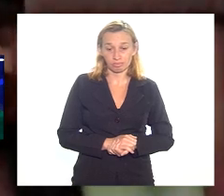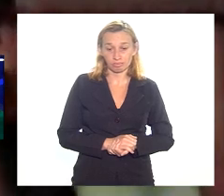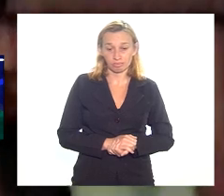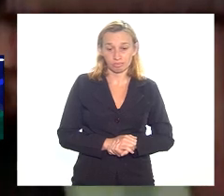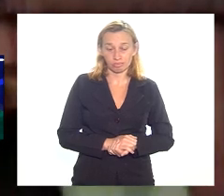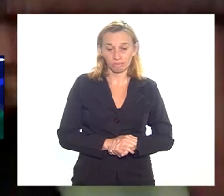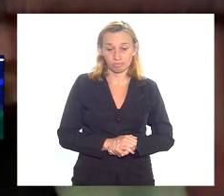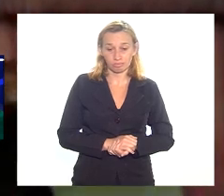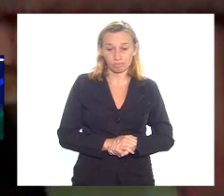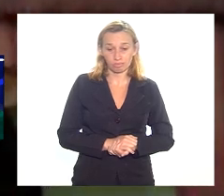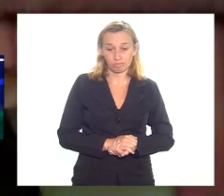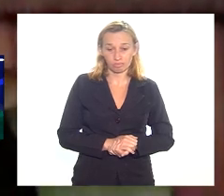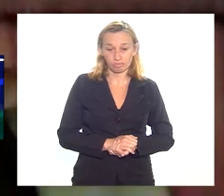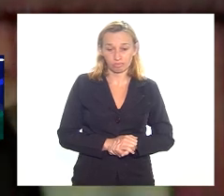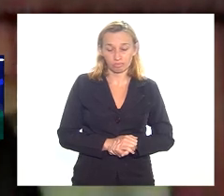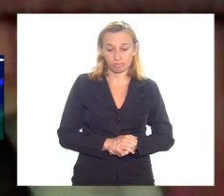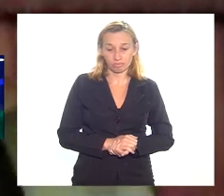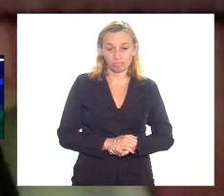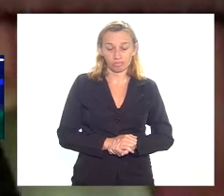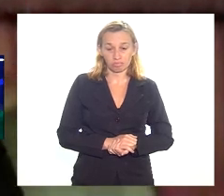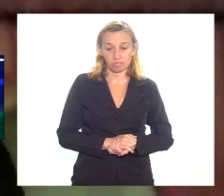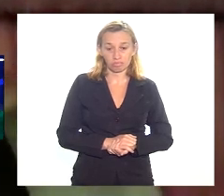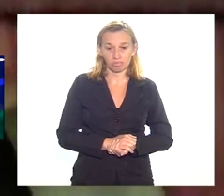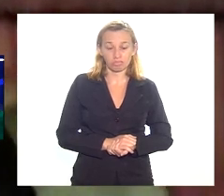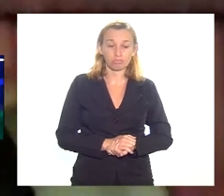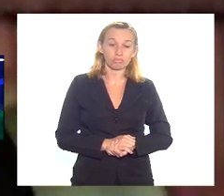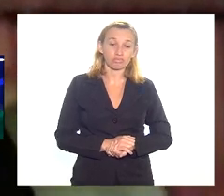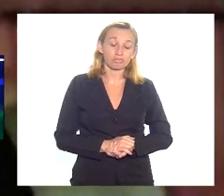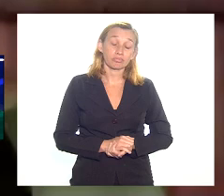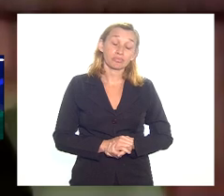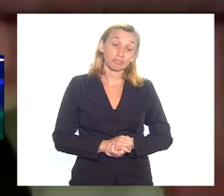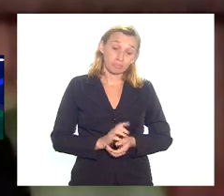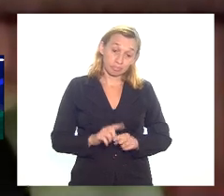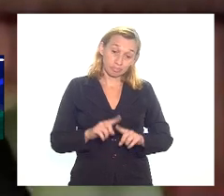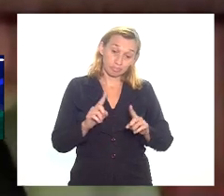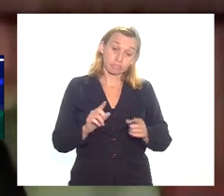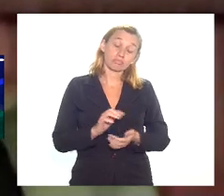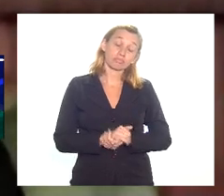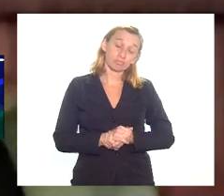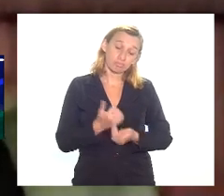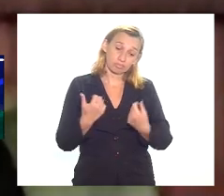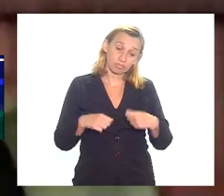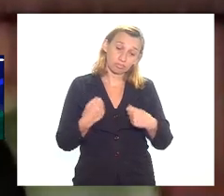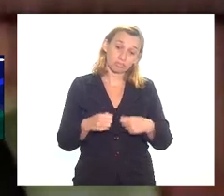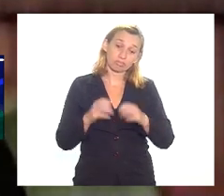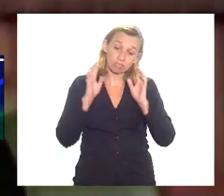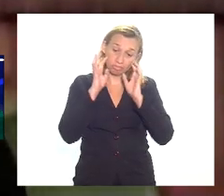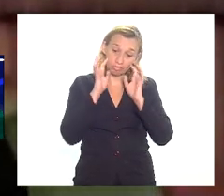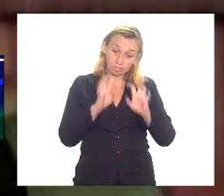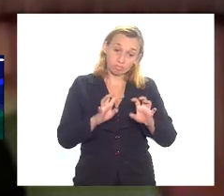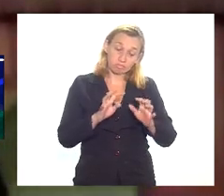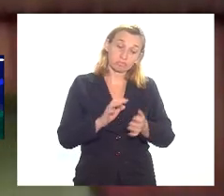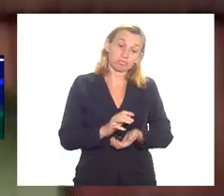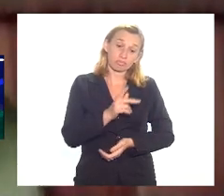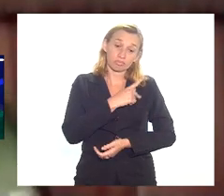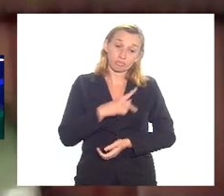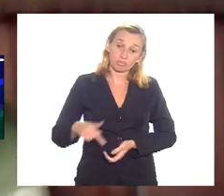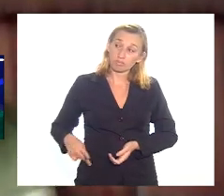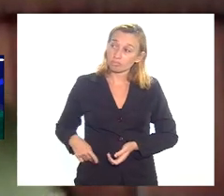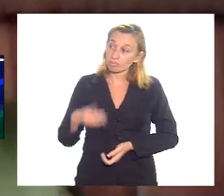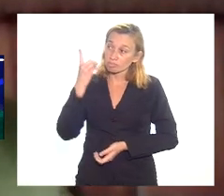não carecem de uma compilação maior, mas que a gente precisa ter muita atenção, viu, presidenta,